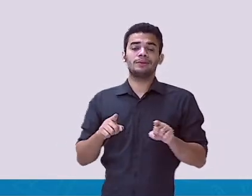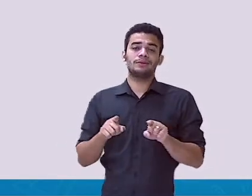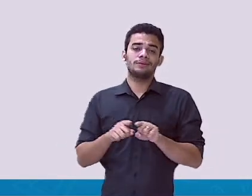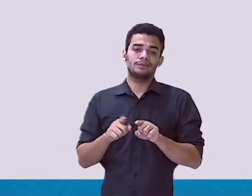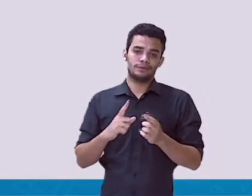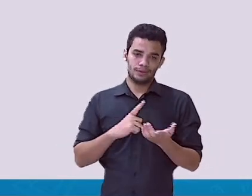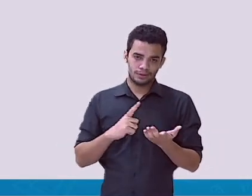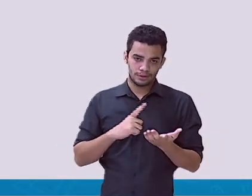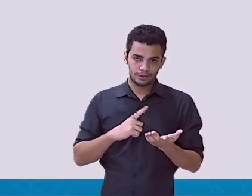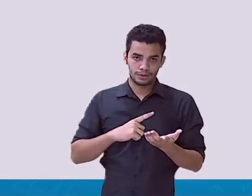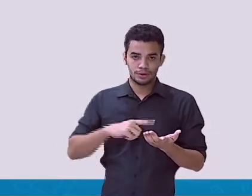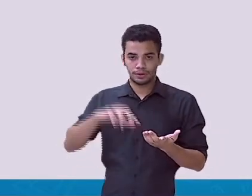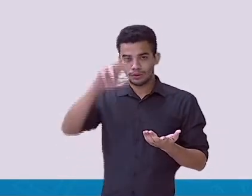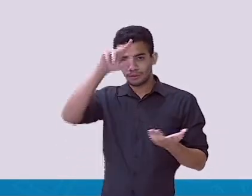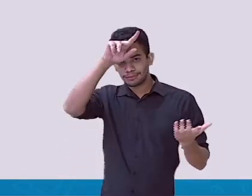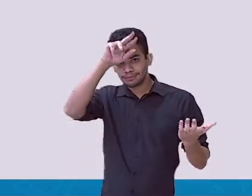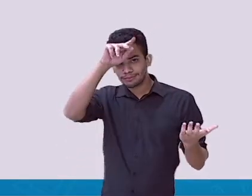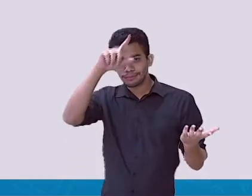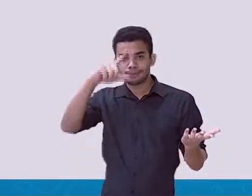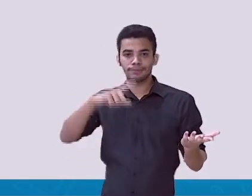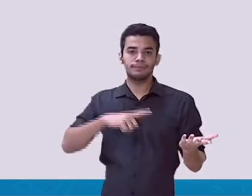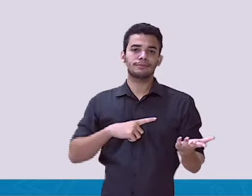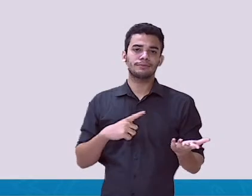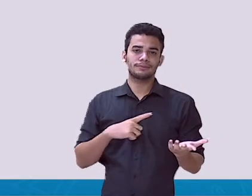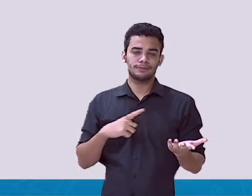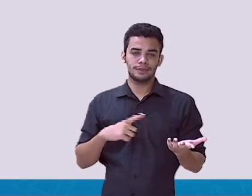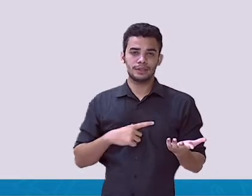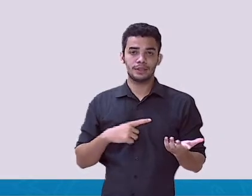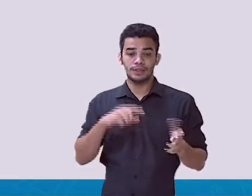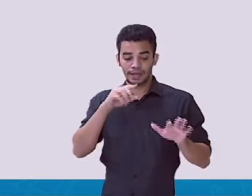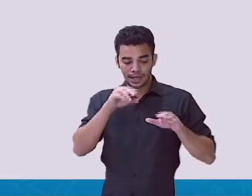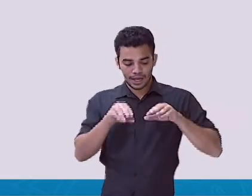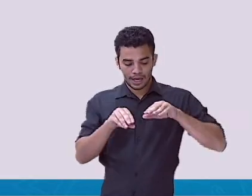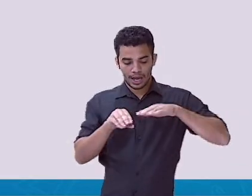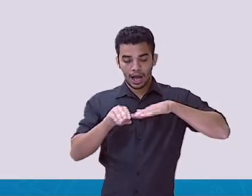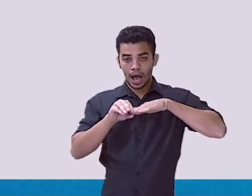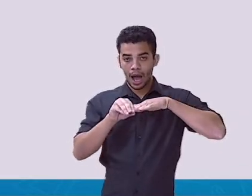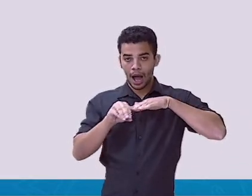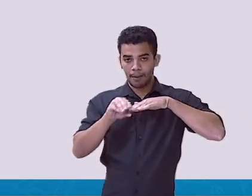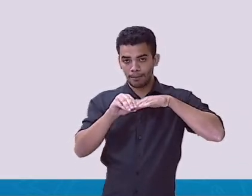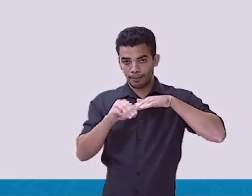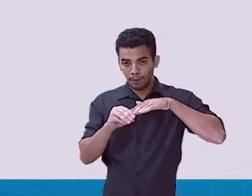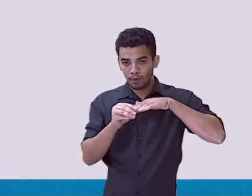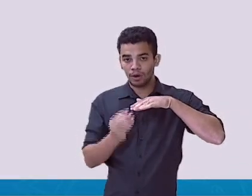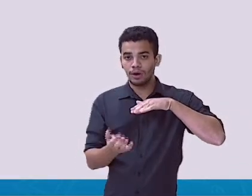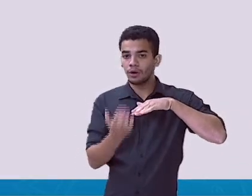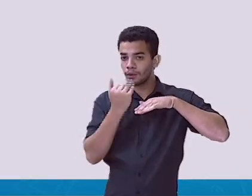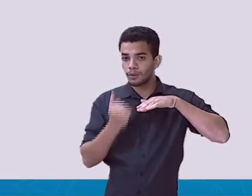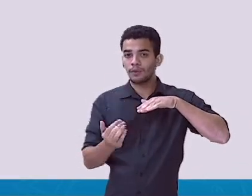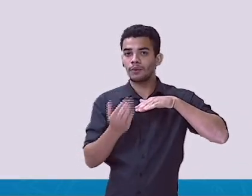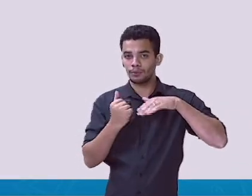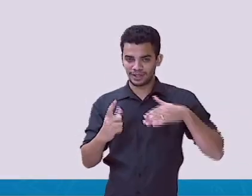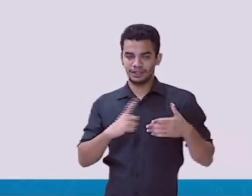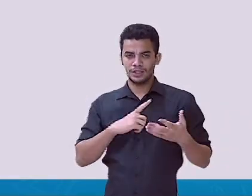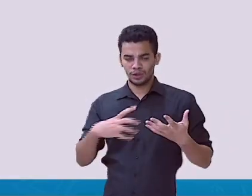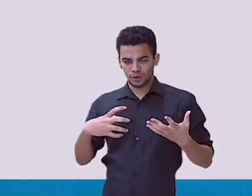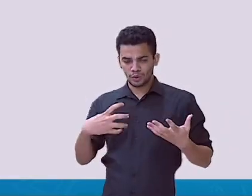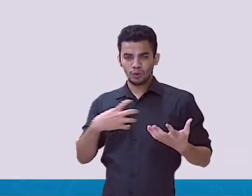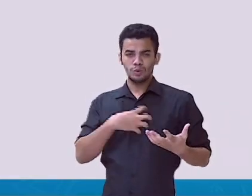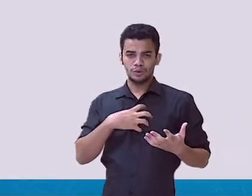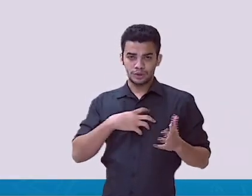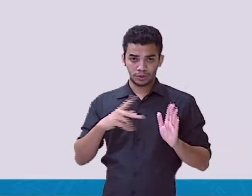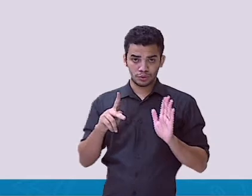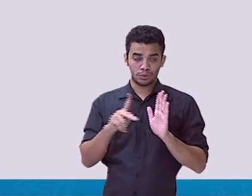cerebroide, antênula, olha para vocês verem, boca. Então, olha, ele está separado, ó,